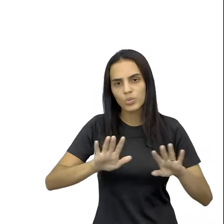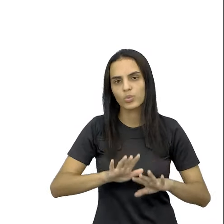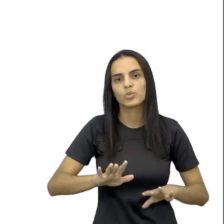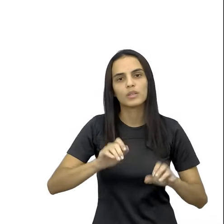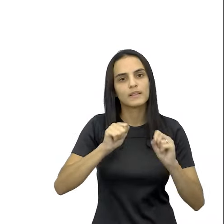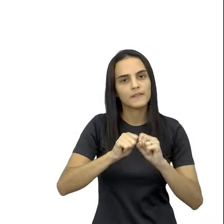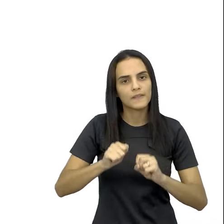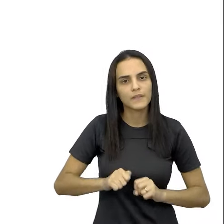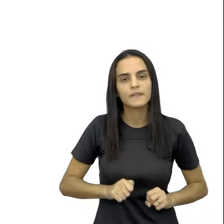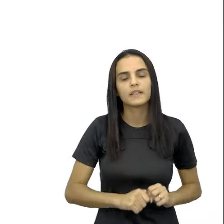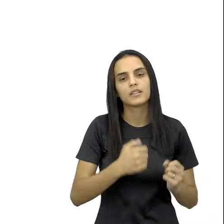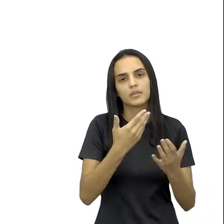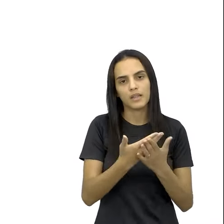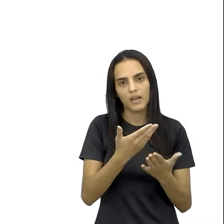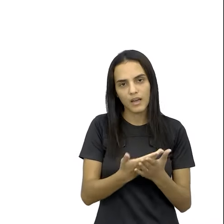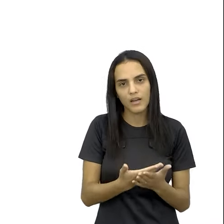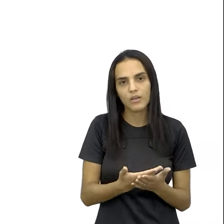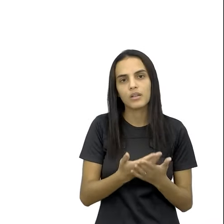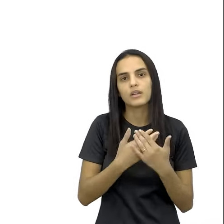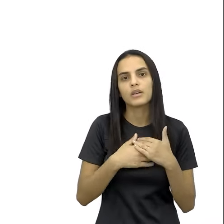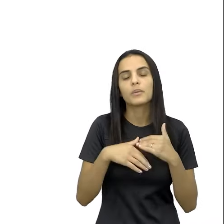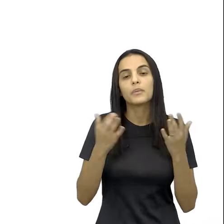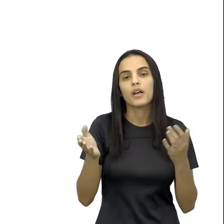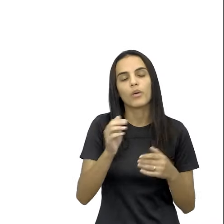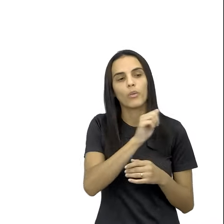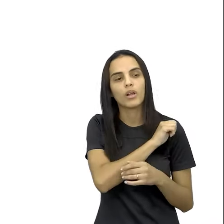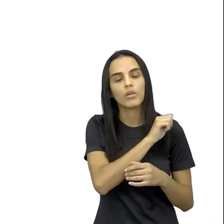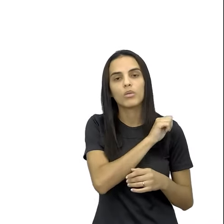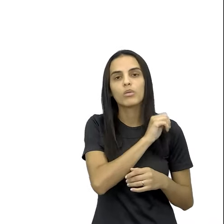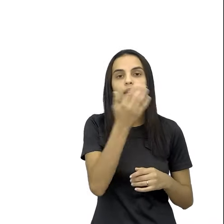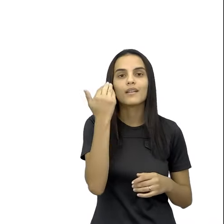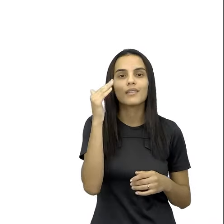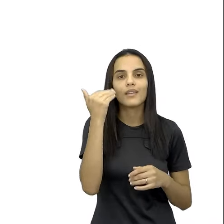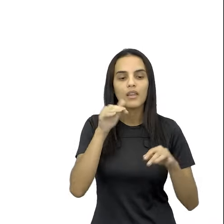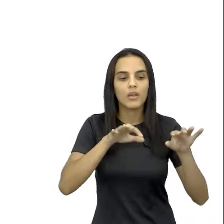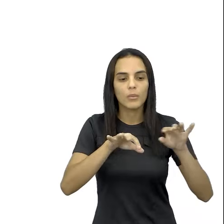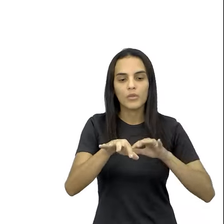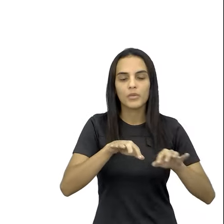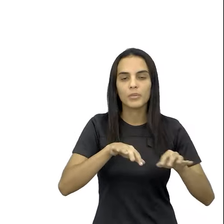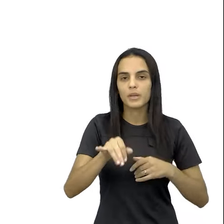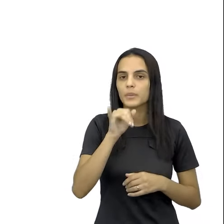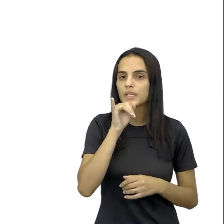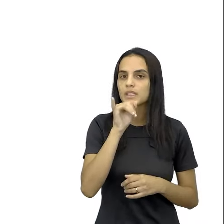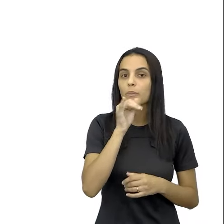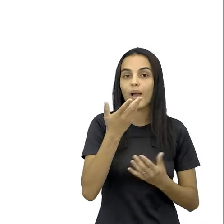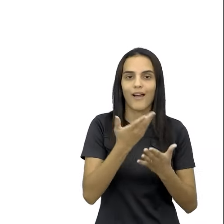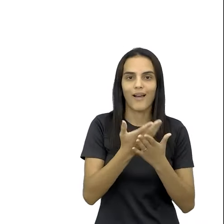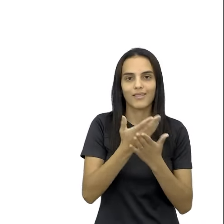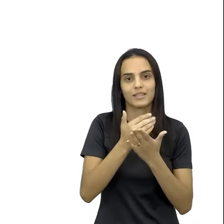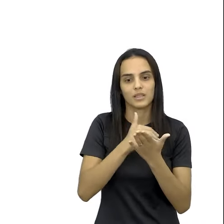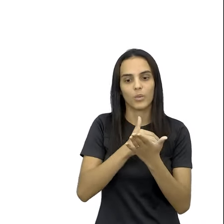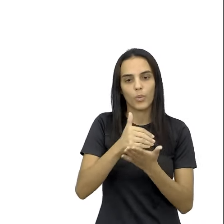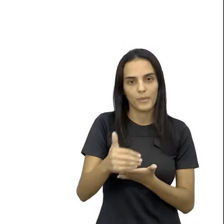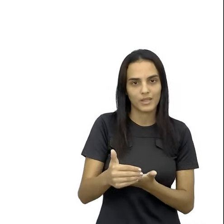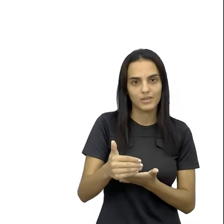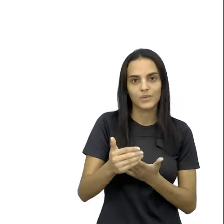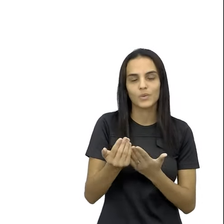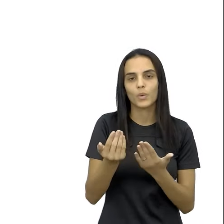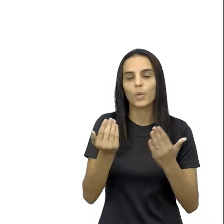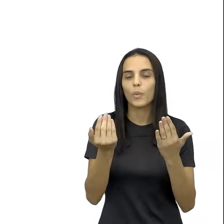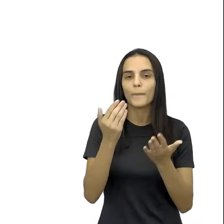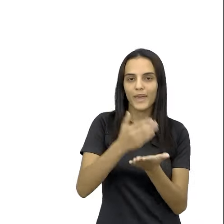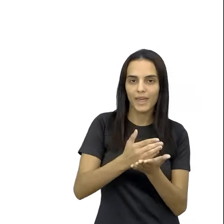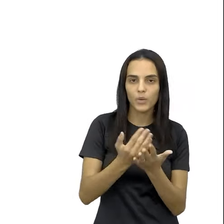foi feito na aula, para que o estudante entenda esse movimento, essa aula teve um começo, ela tem um meio e no